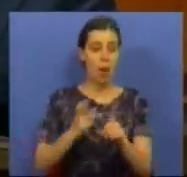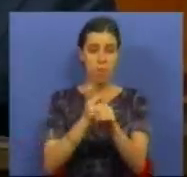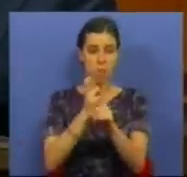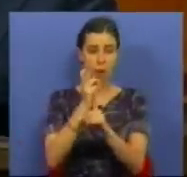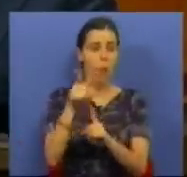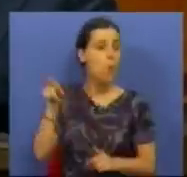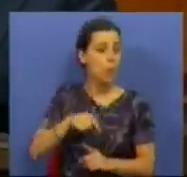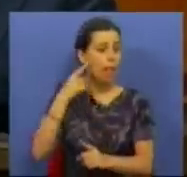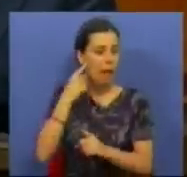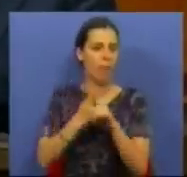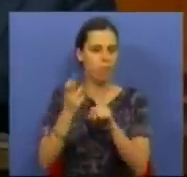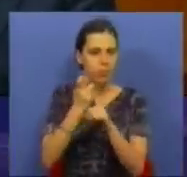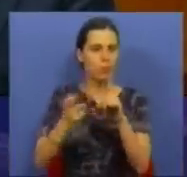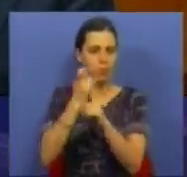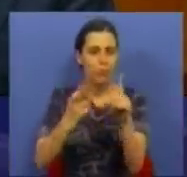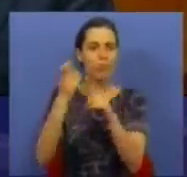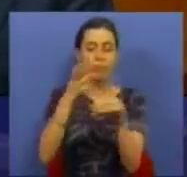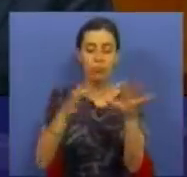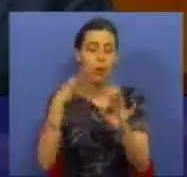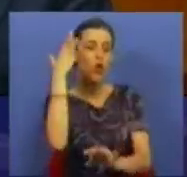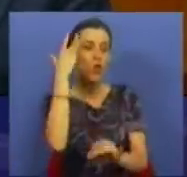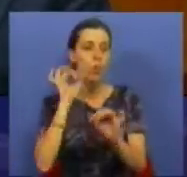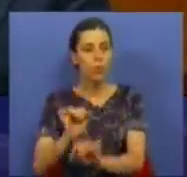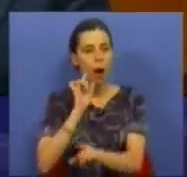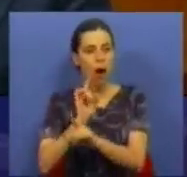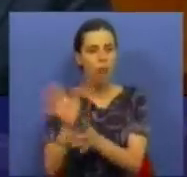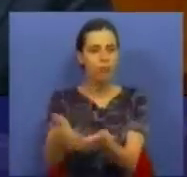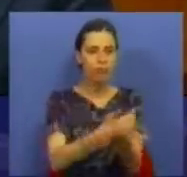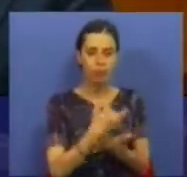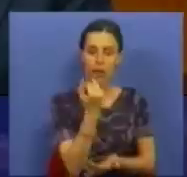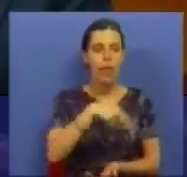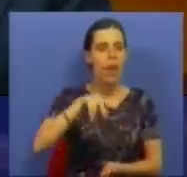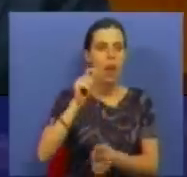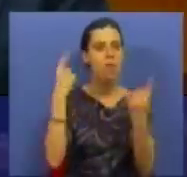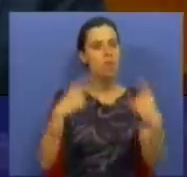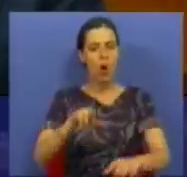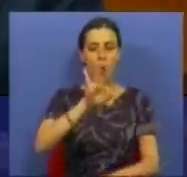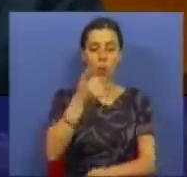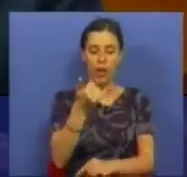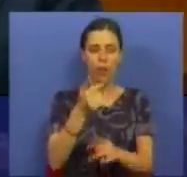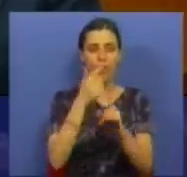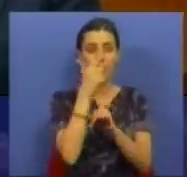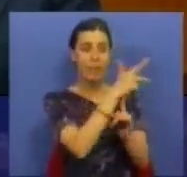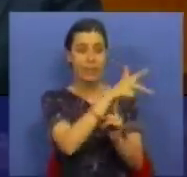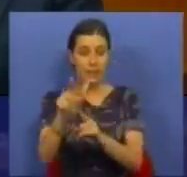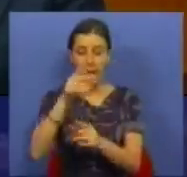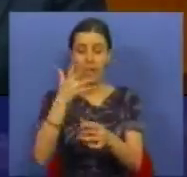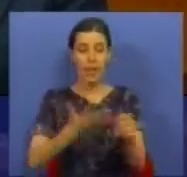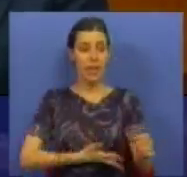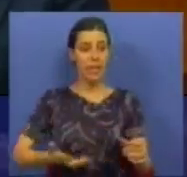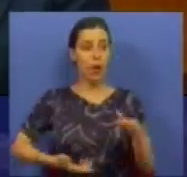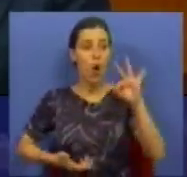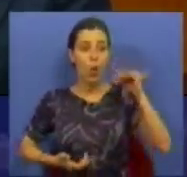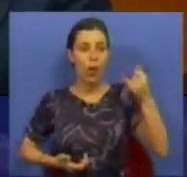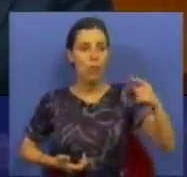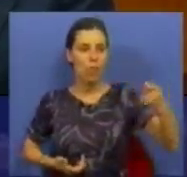a cada mês que passa e quando, de acordo com os números do INE, apenas 42 em cada 100 desempregados